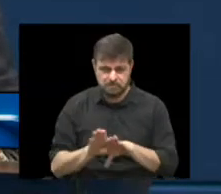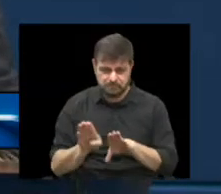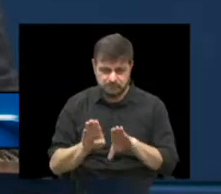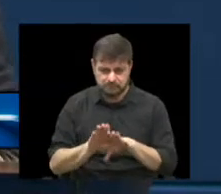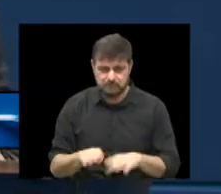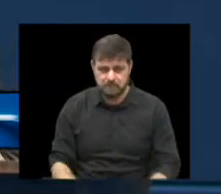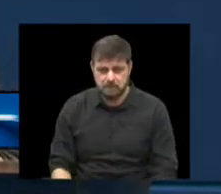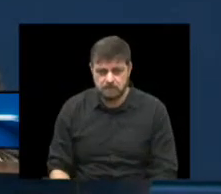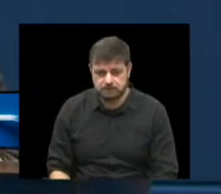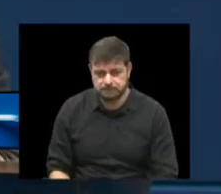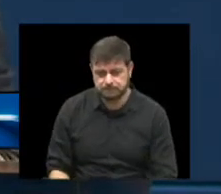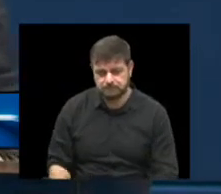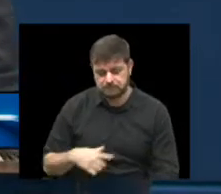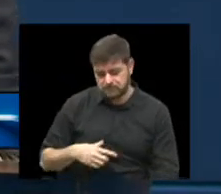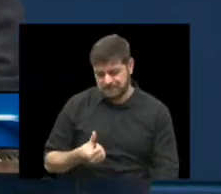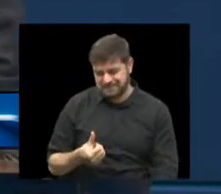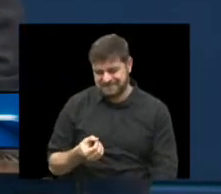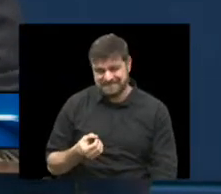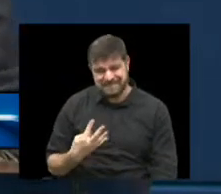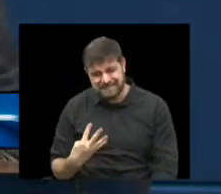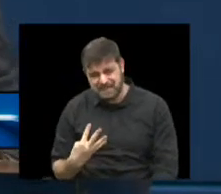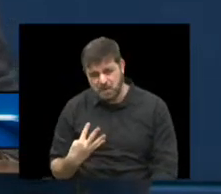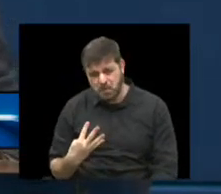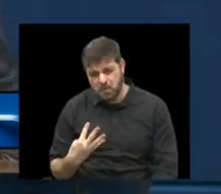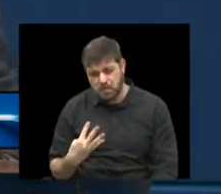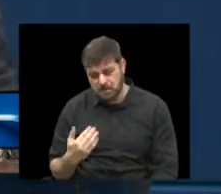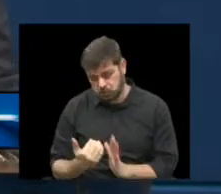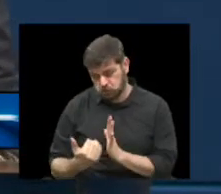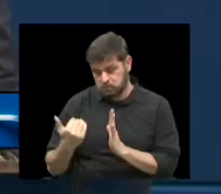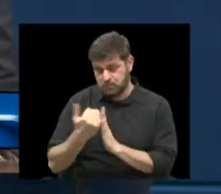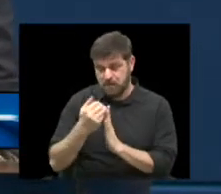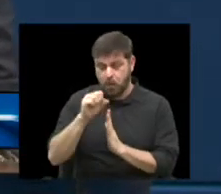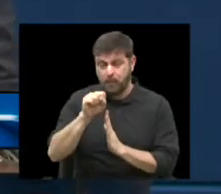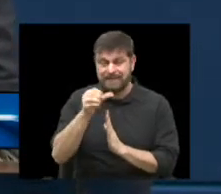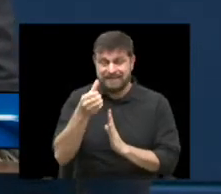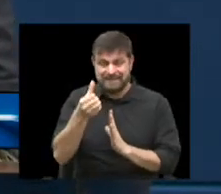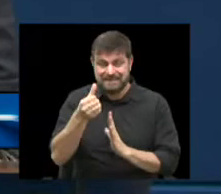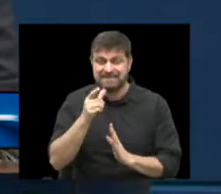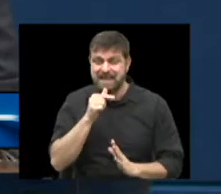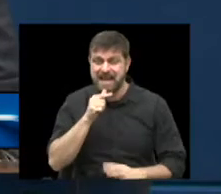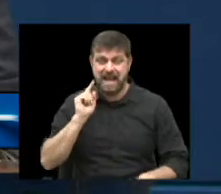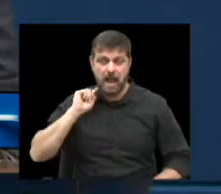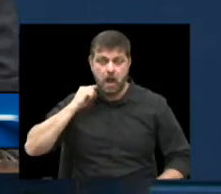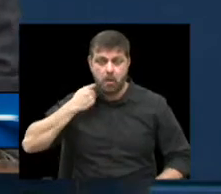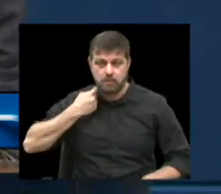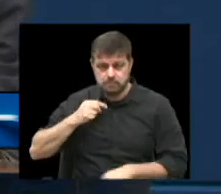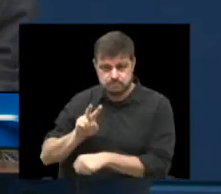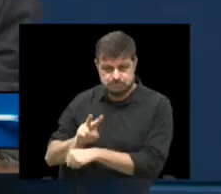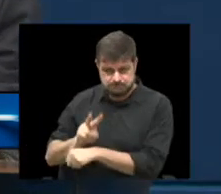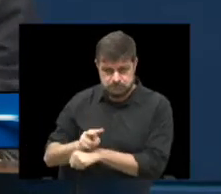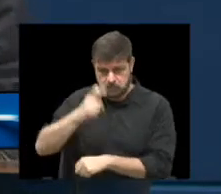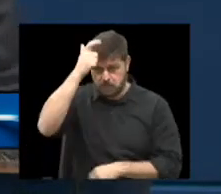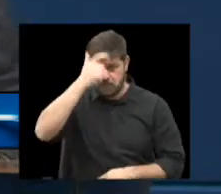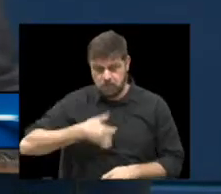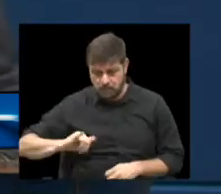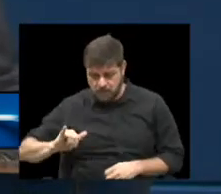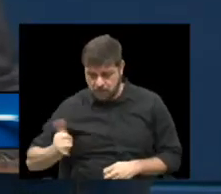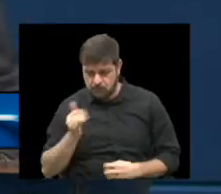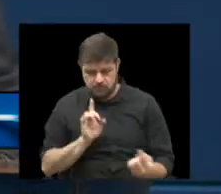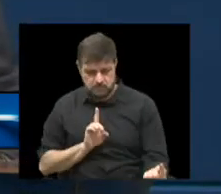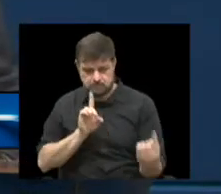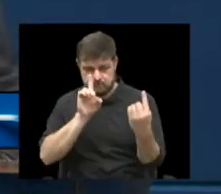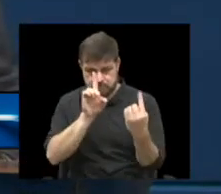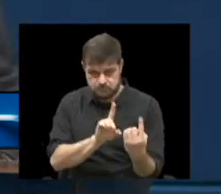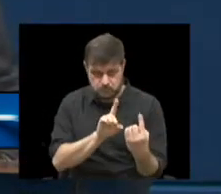esgoto tratado, de 64 para 86%. Eu tive a oportunidade de me reunir com o